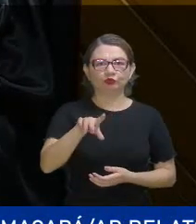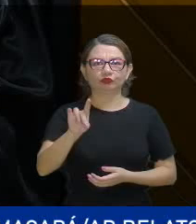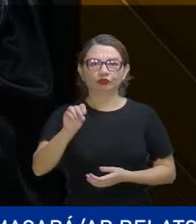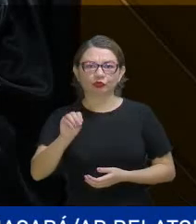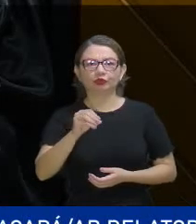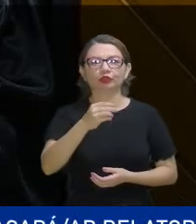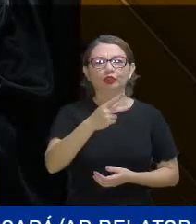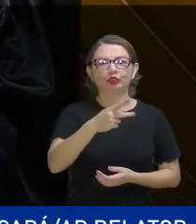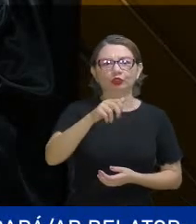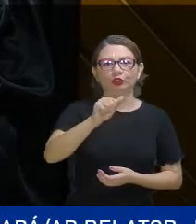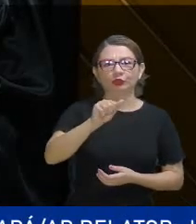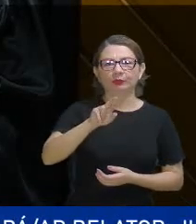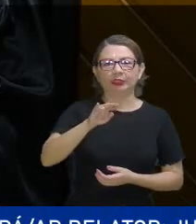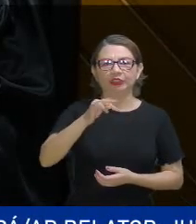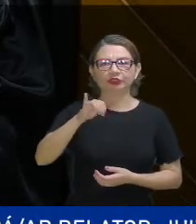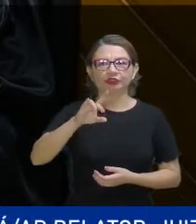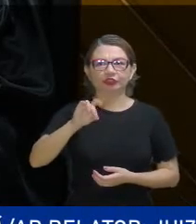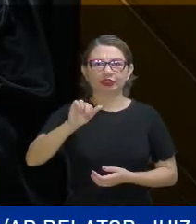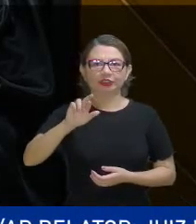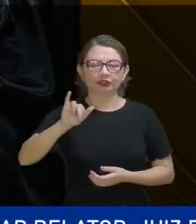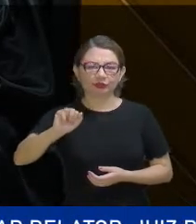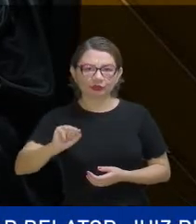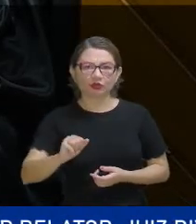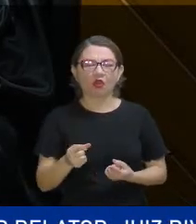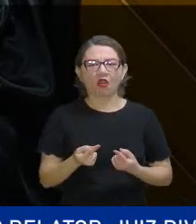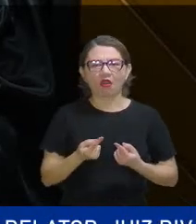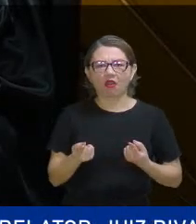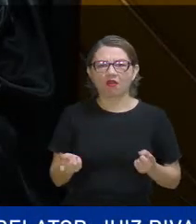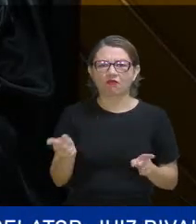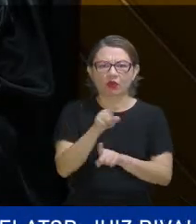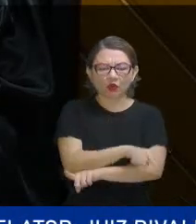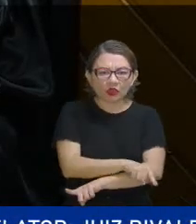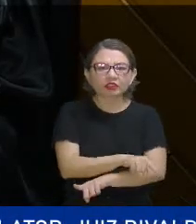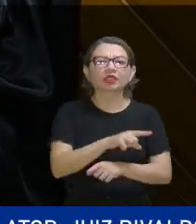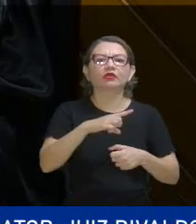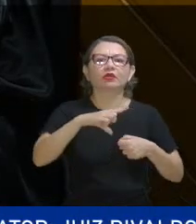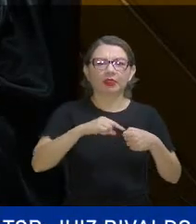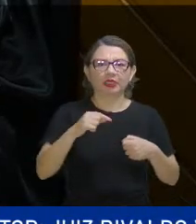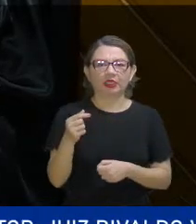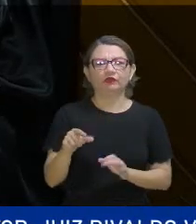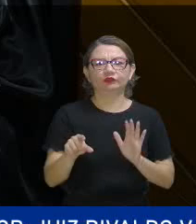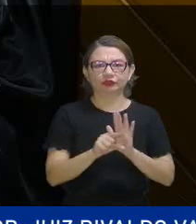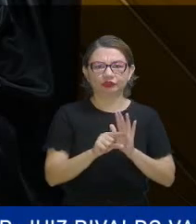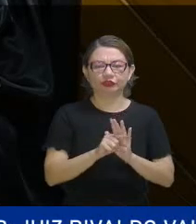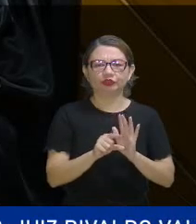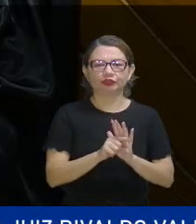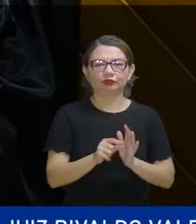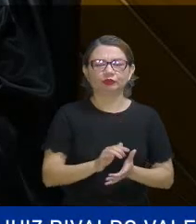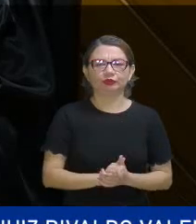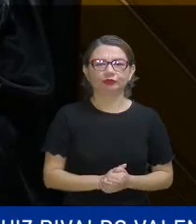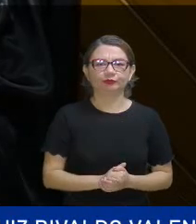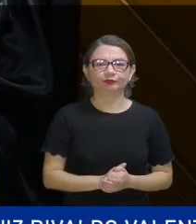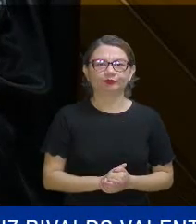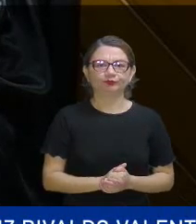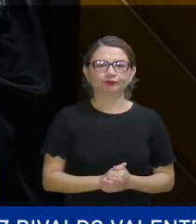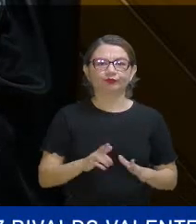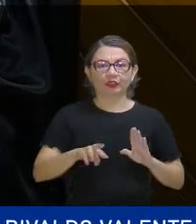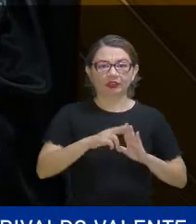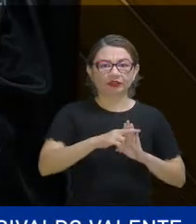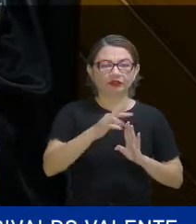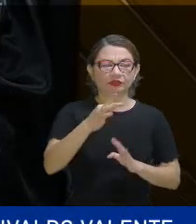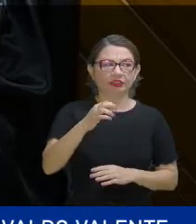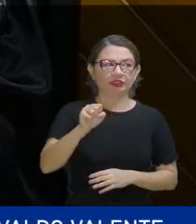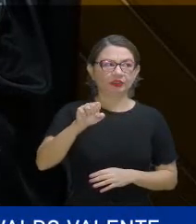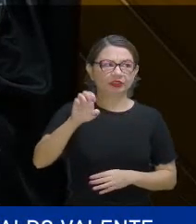por estar em desacordo com o parágrafo 2º do artigo 17 da Resolução do TSE 23.067.